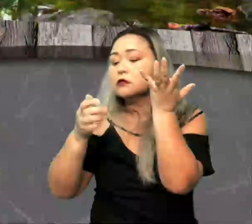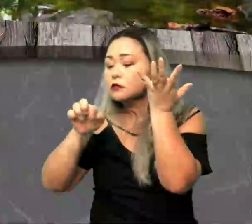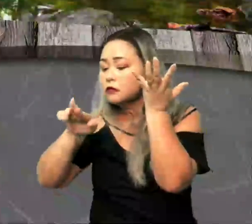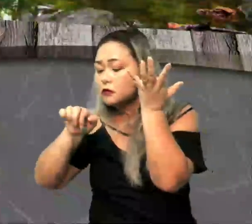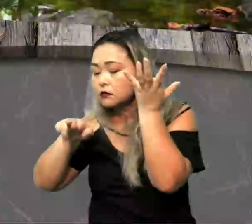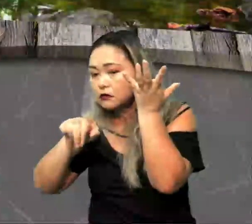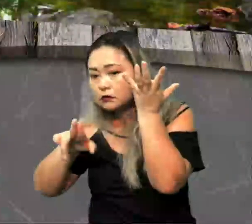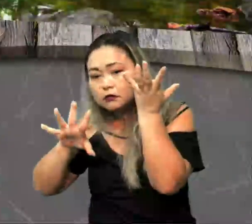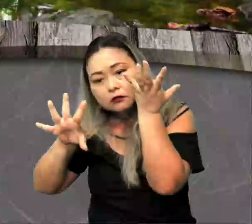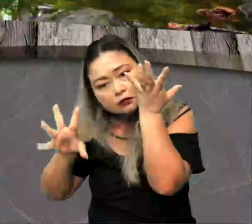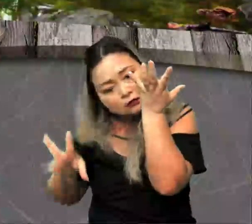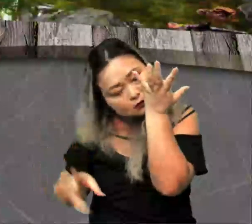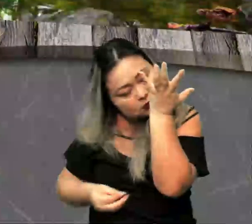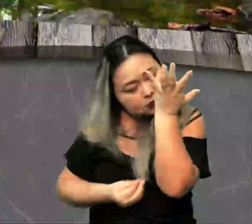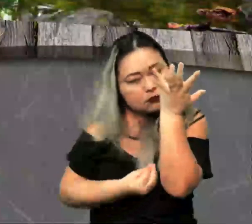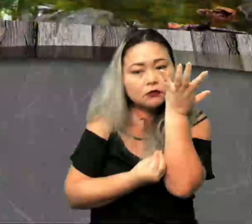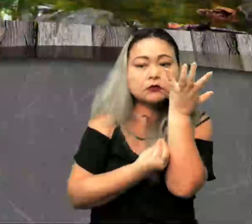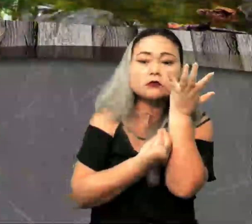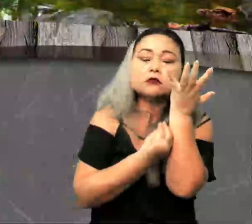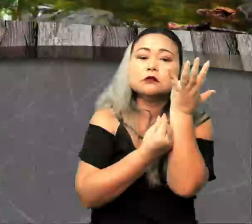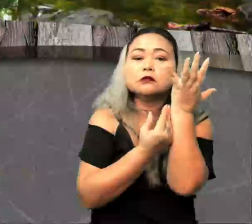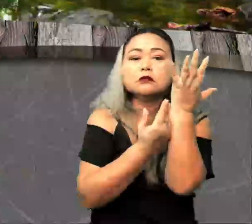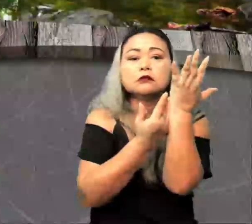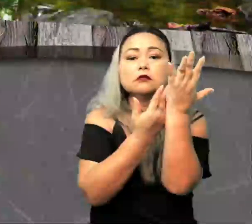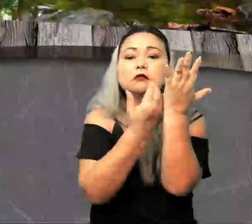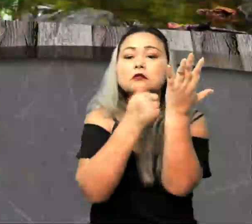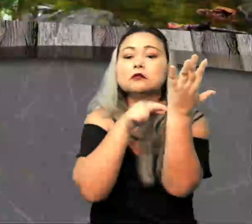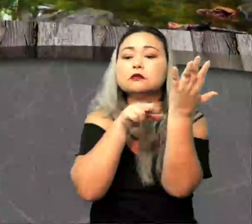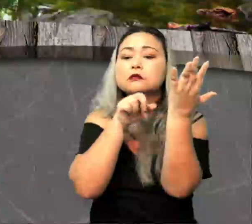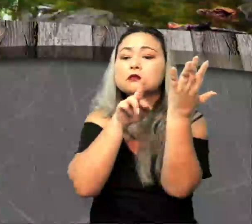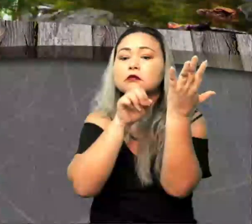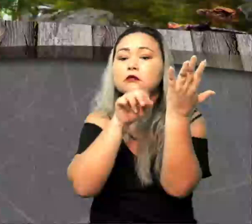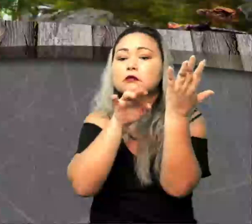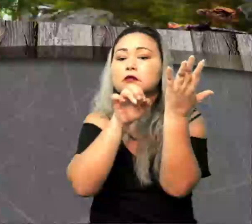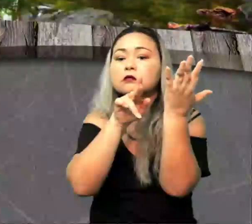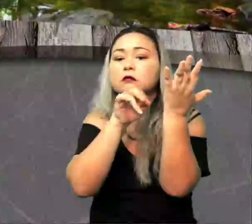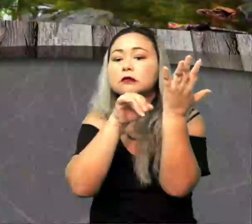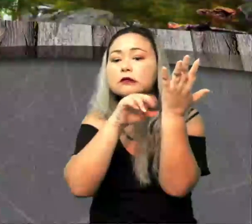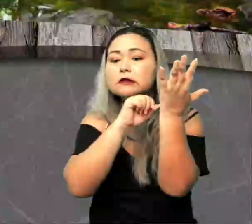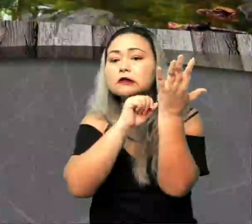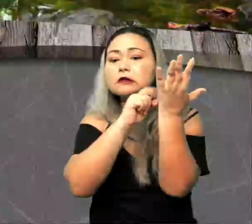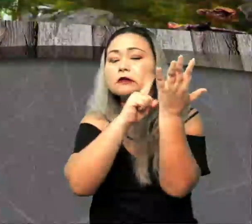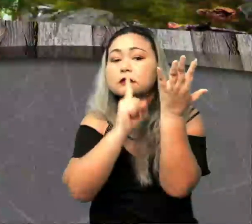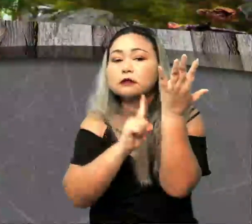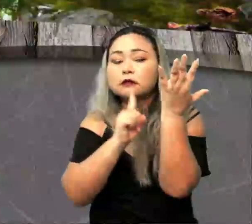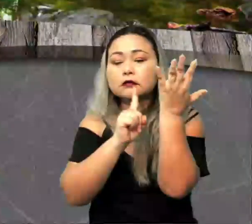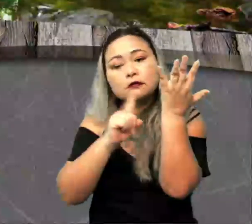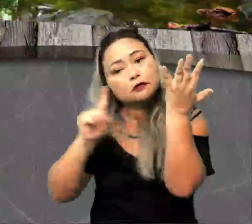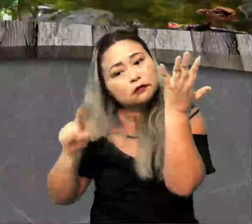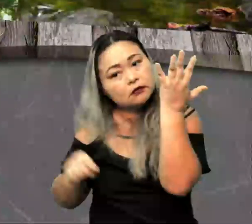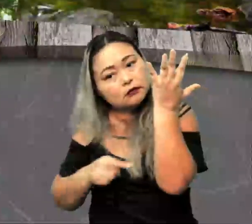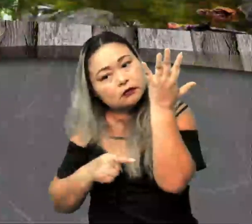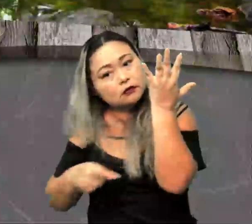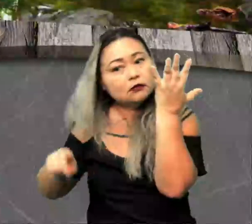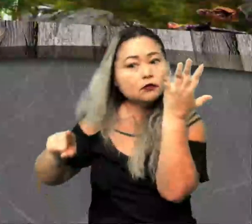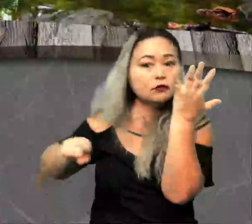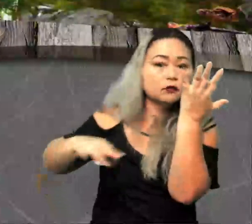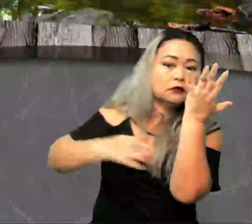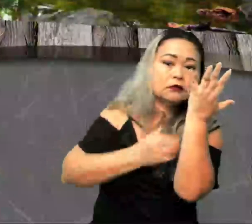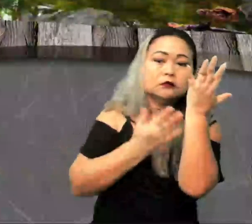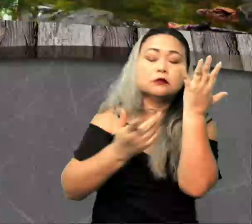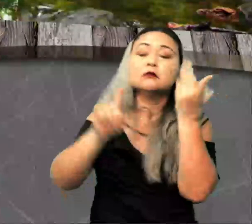substâncias orgânicas e transformando isso em substâncias inorgânicas, tá bom? Seja por uma forma ou